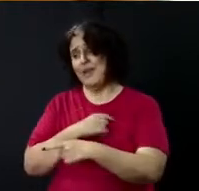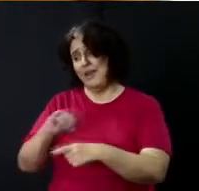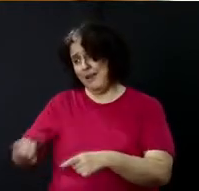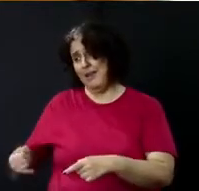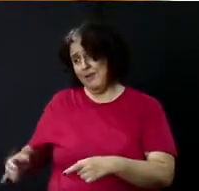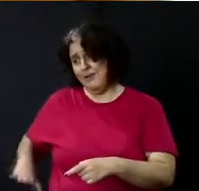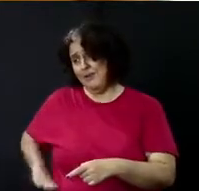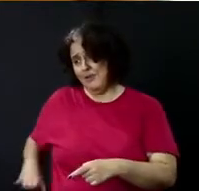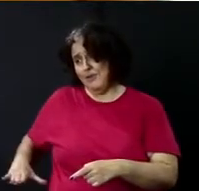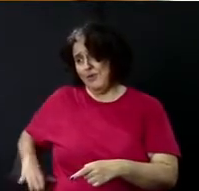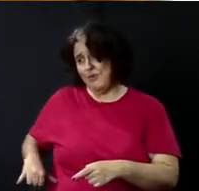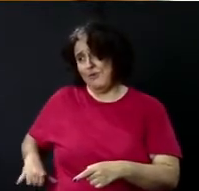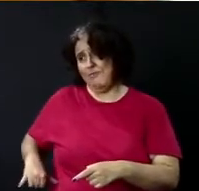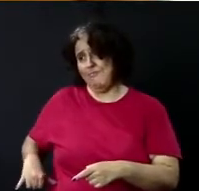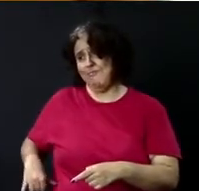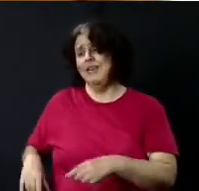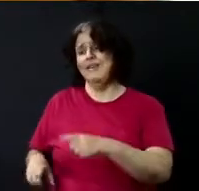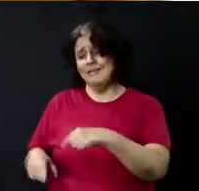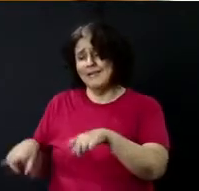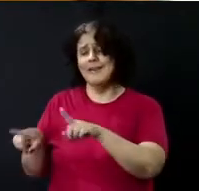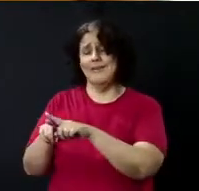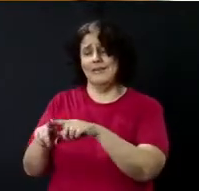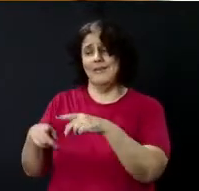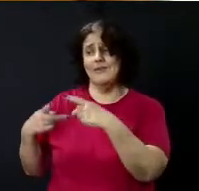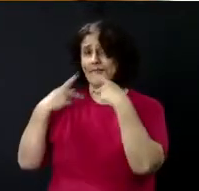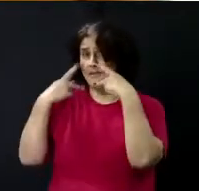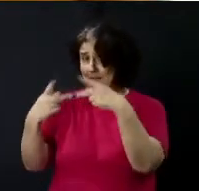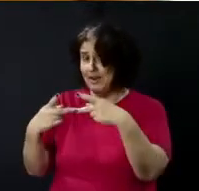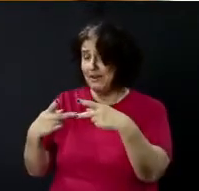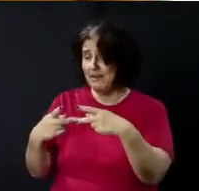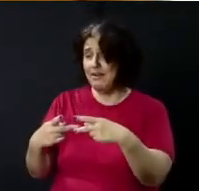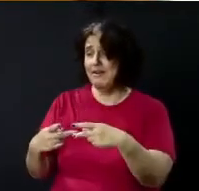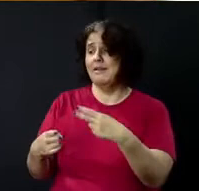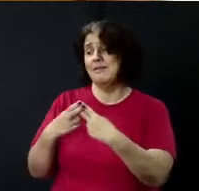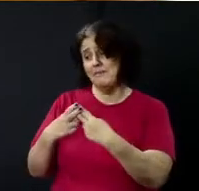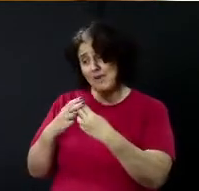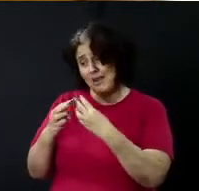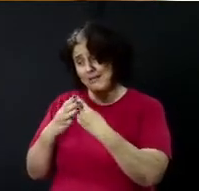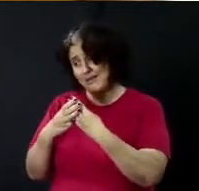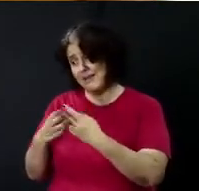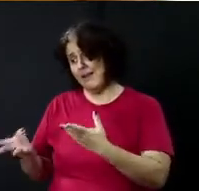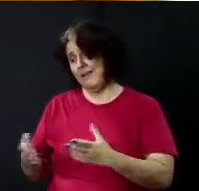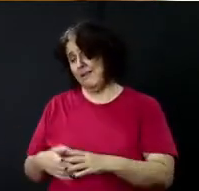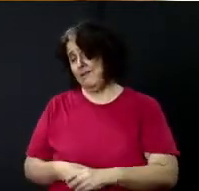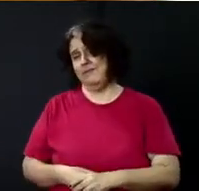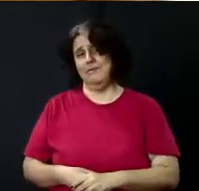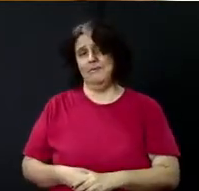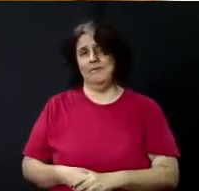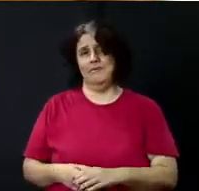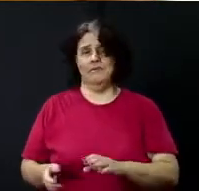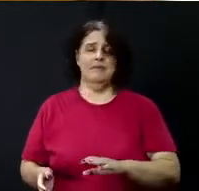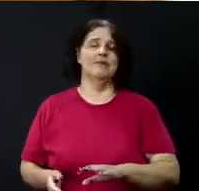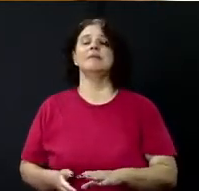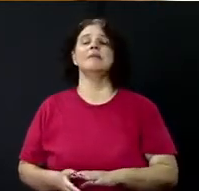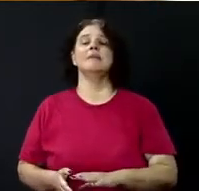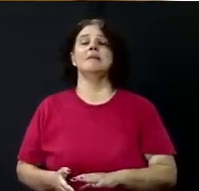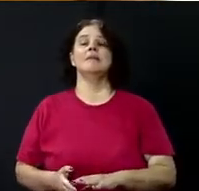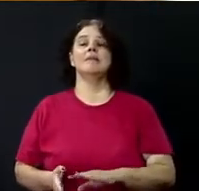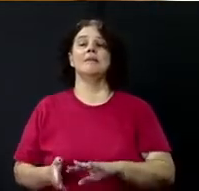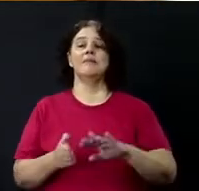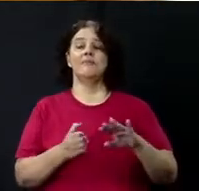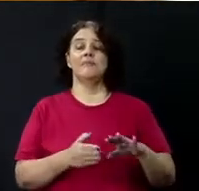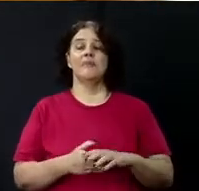que a questão não era um pecado específico de Jó, mas a questão era lá também a demonstração